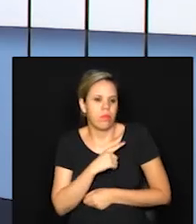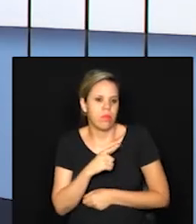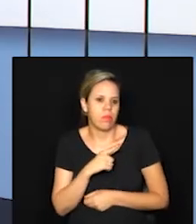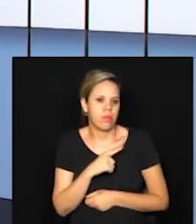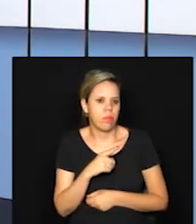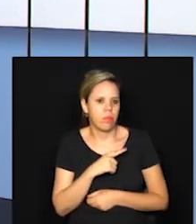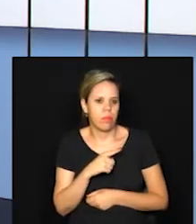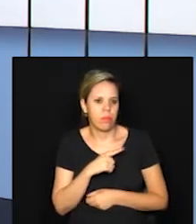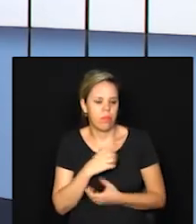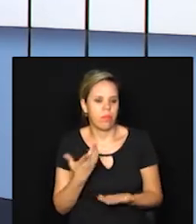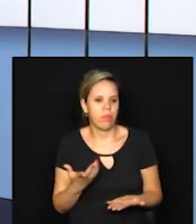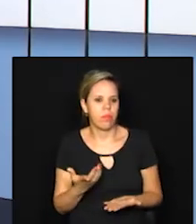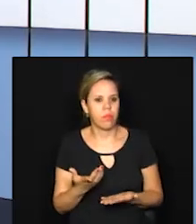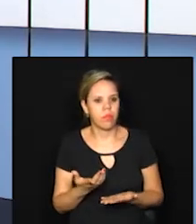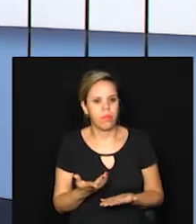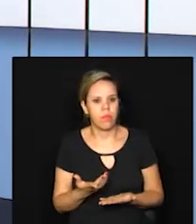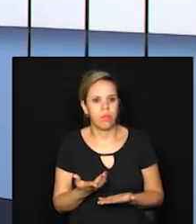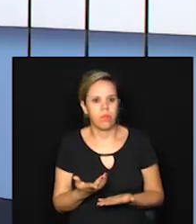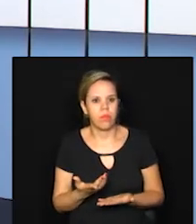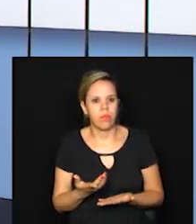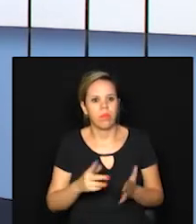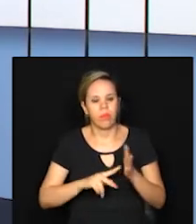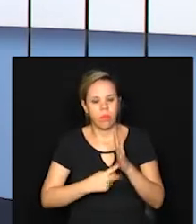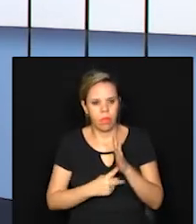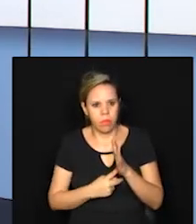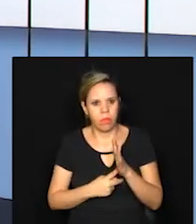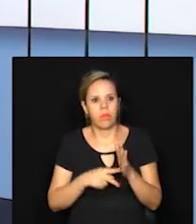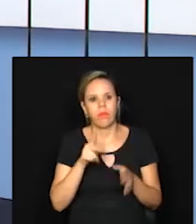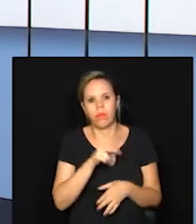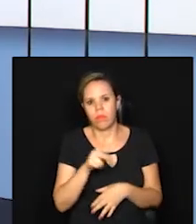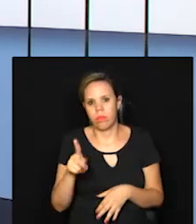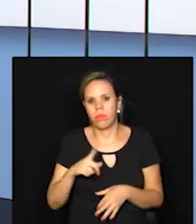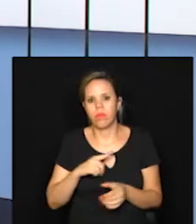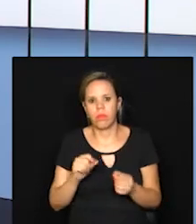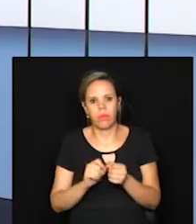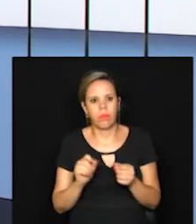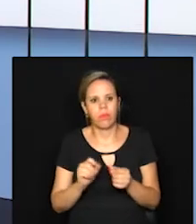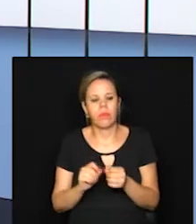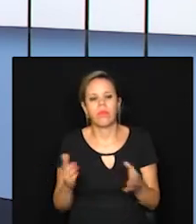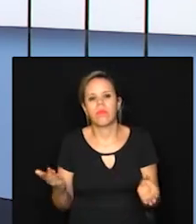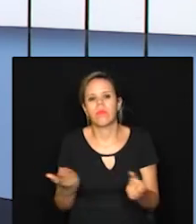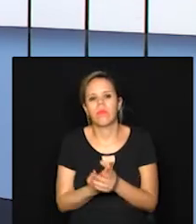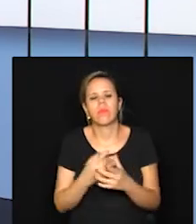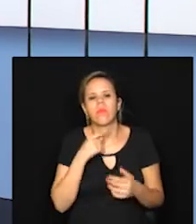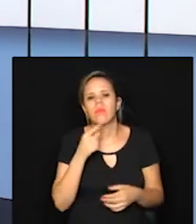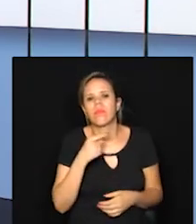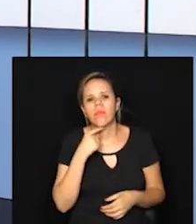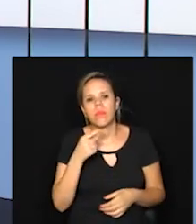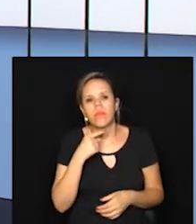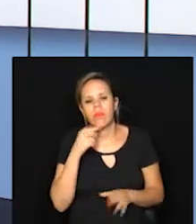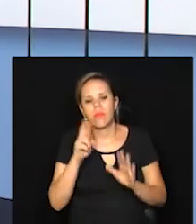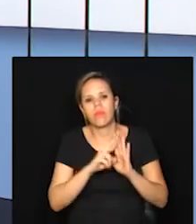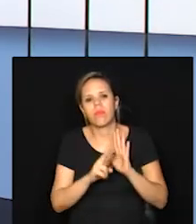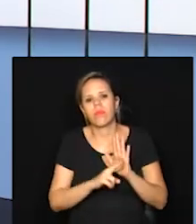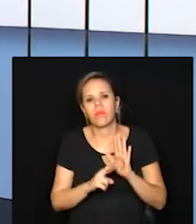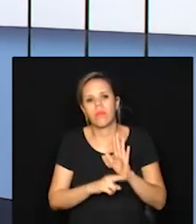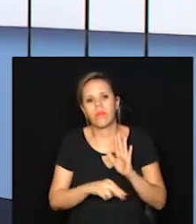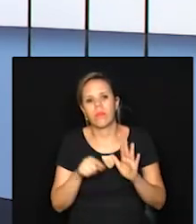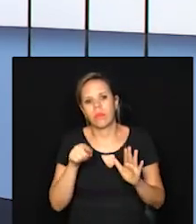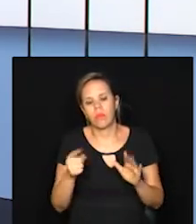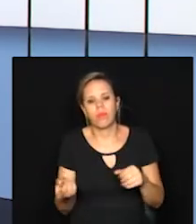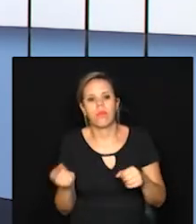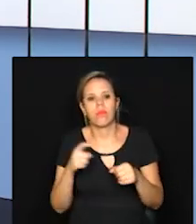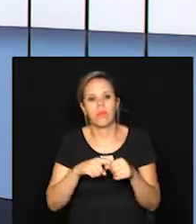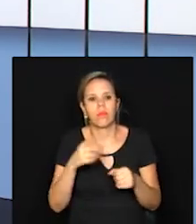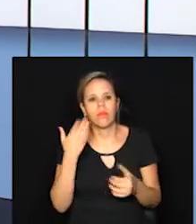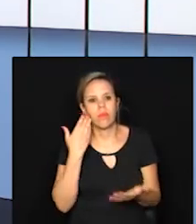uma liminar ao Sindicato dos Professores que questiona justamente os critérios para essa volta